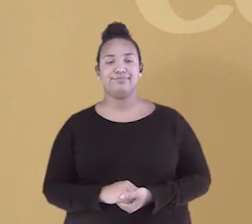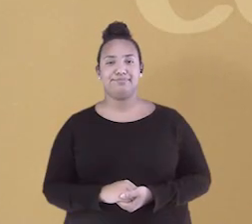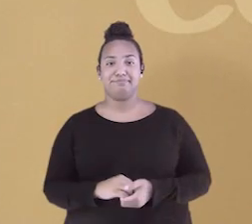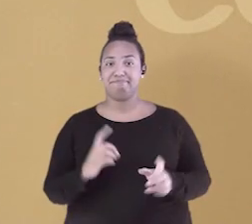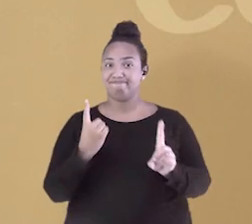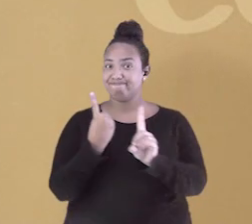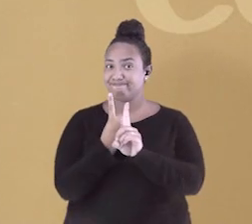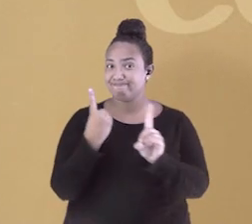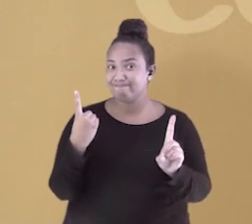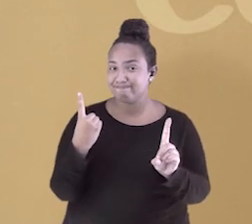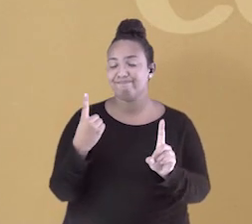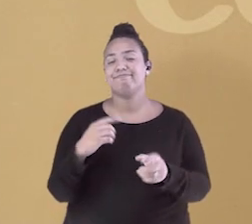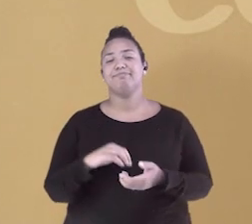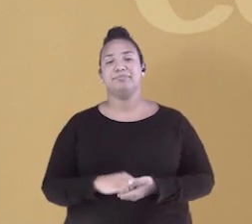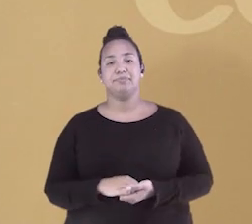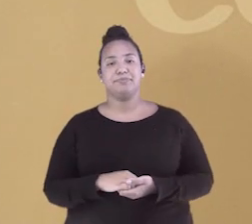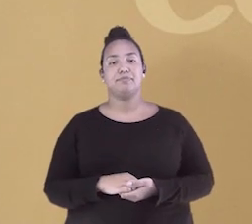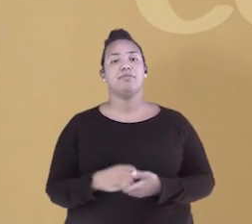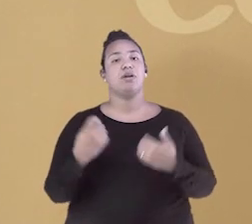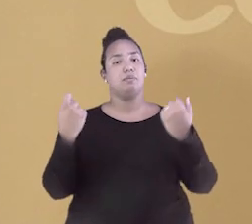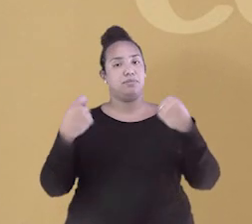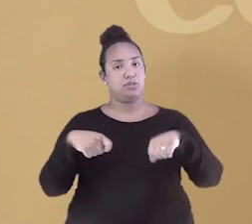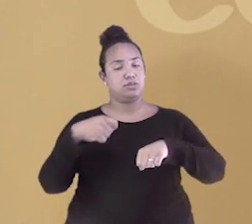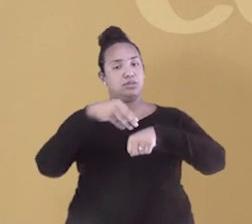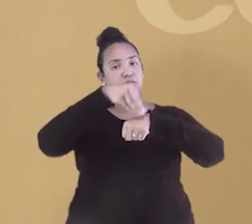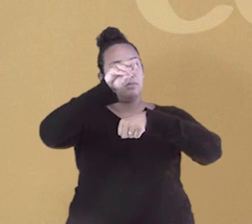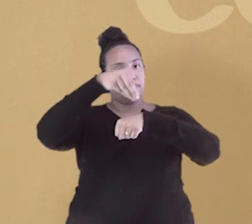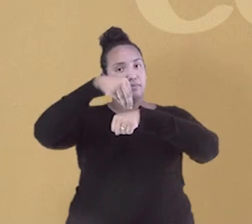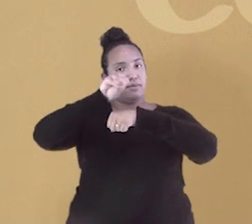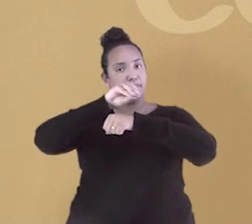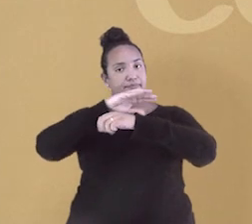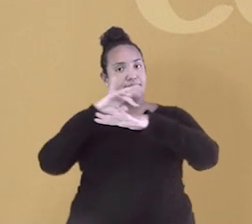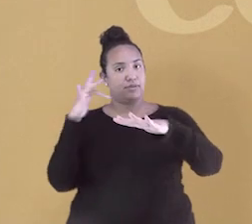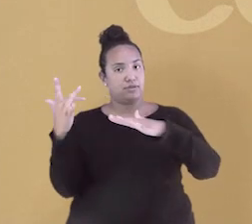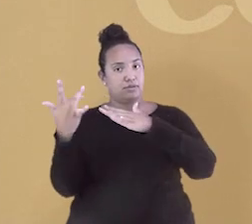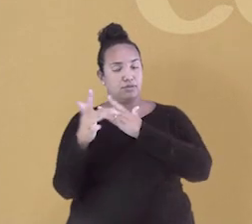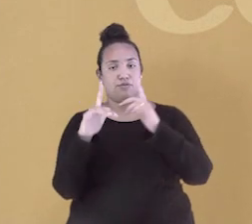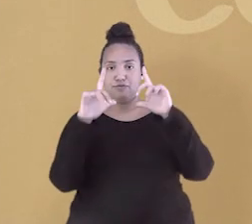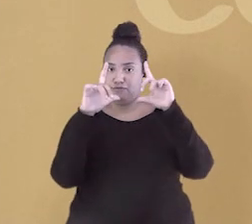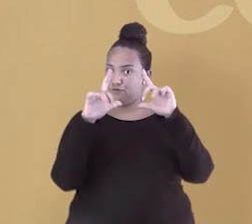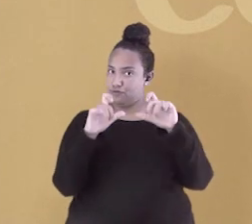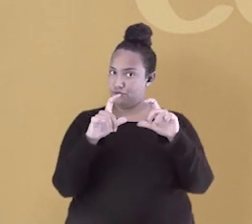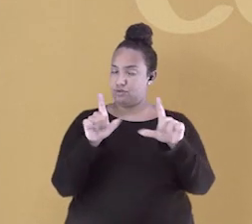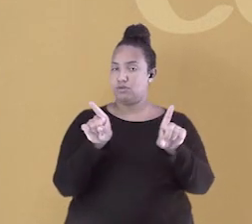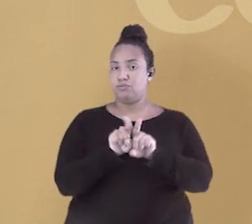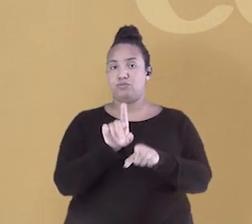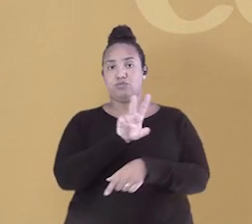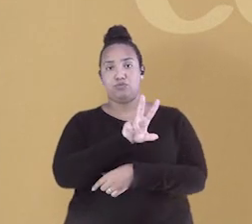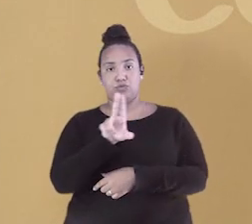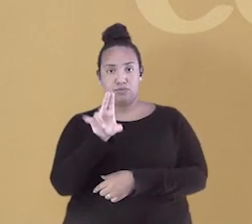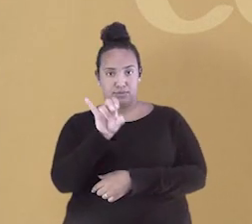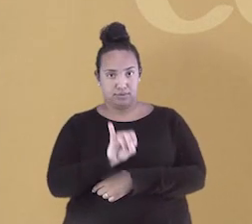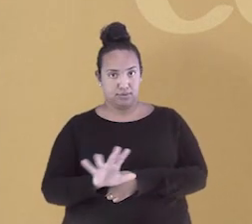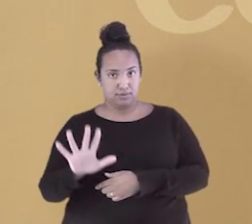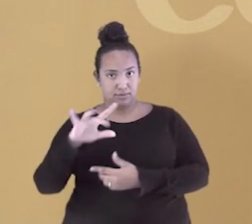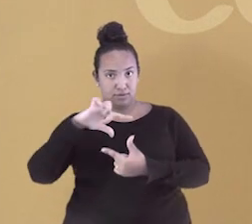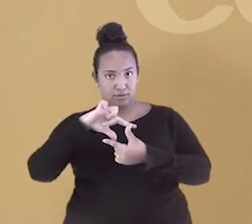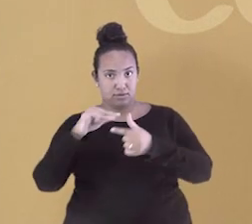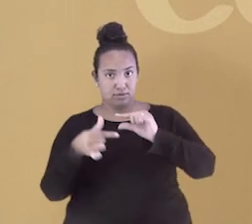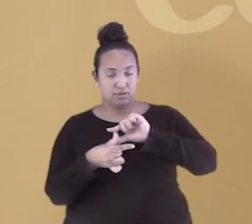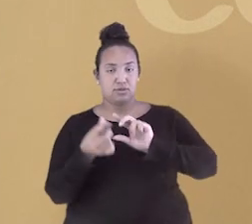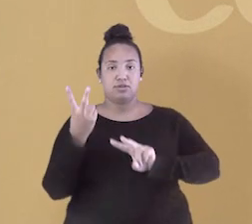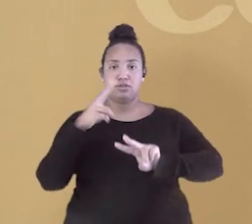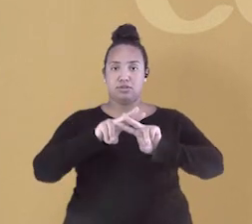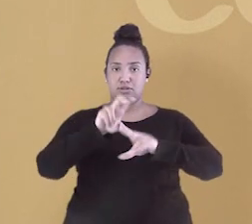Achou? Não se esqueça de compartilhar nas redes sociais uma foto do objeto e o nome da figura usando a hashtag Dever